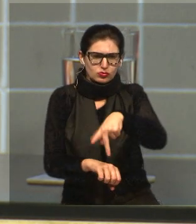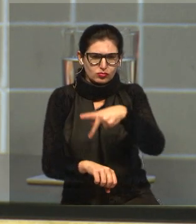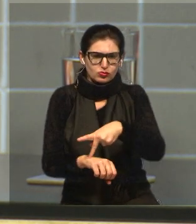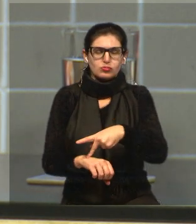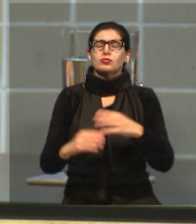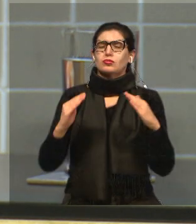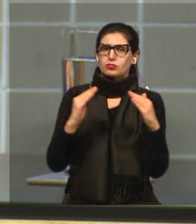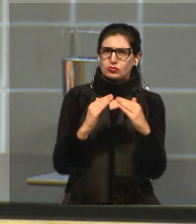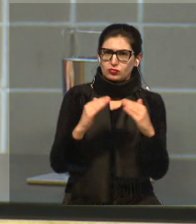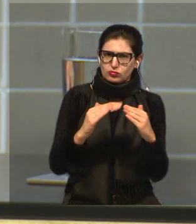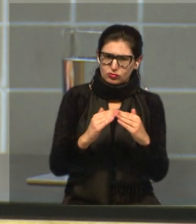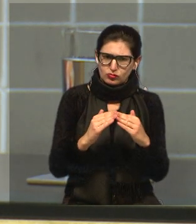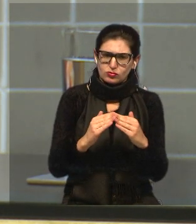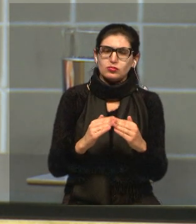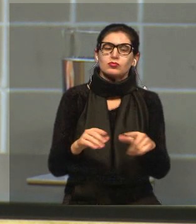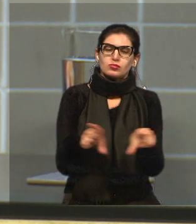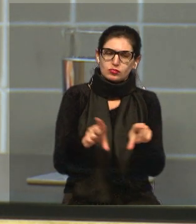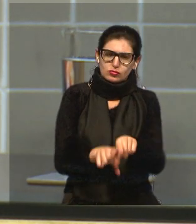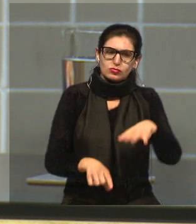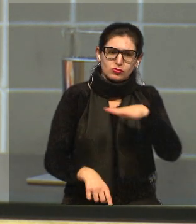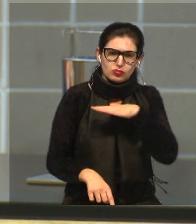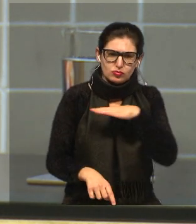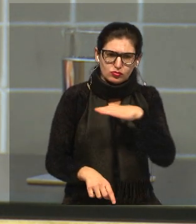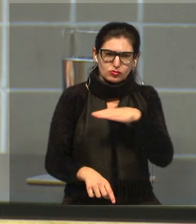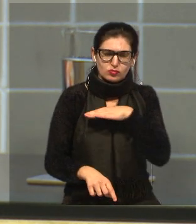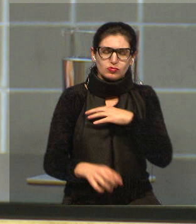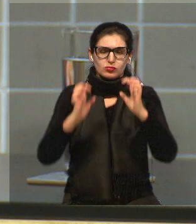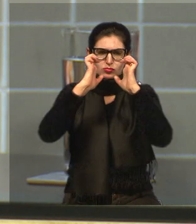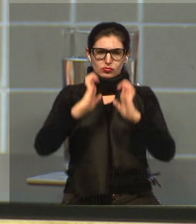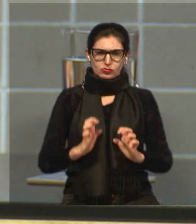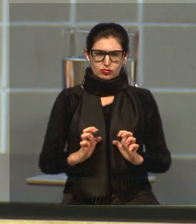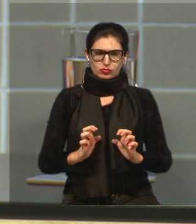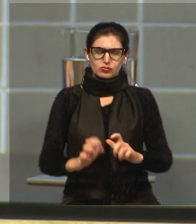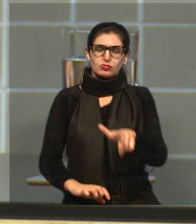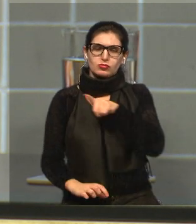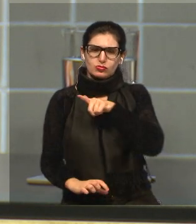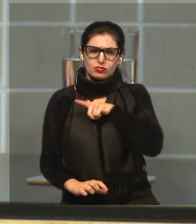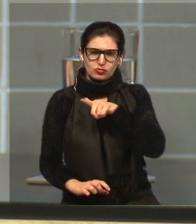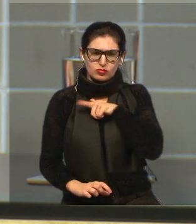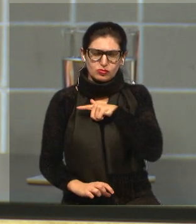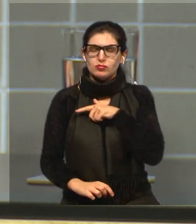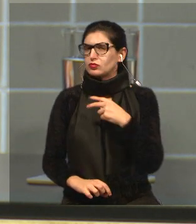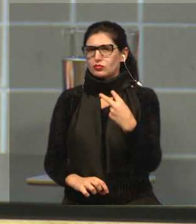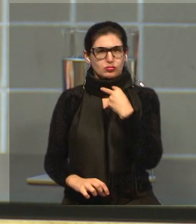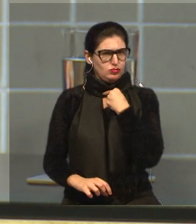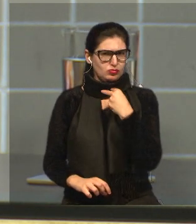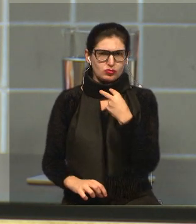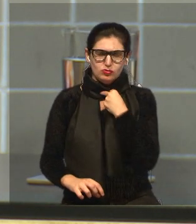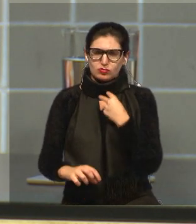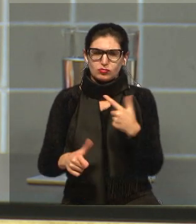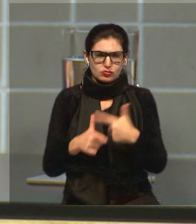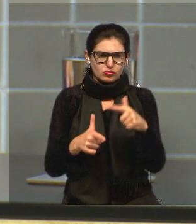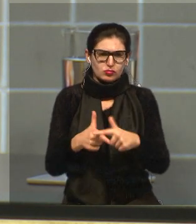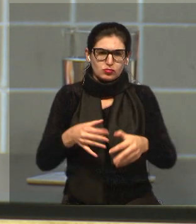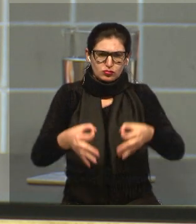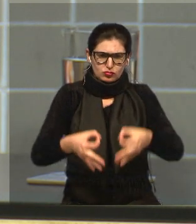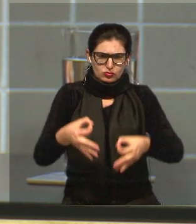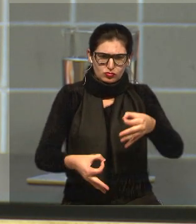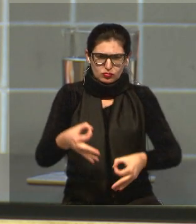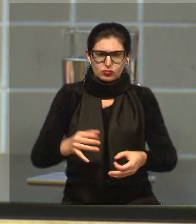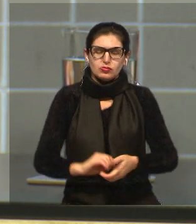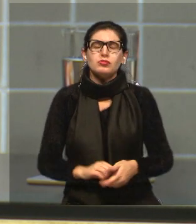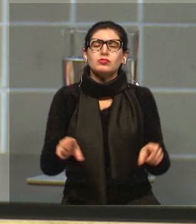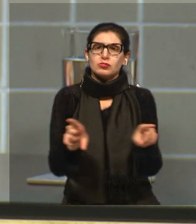no município, reconhecido em idoneidade moral, sem antecedentes criminais, ter experiência